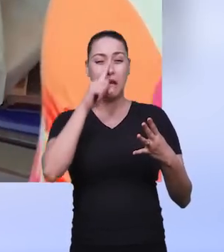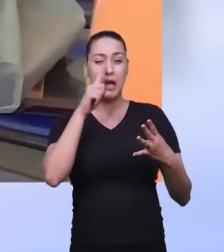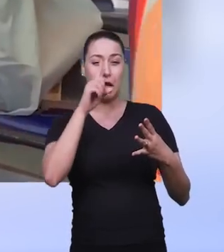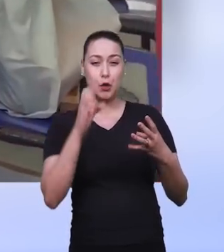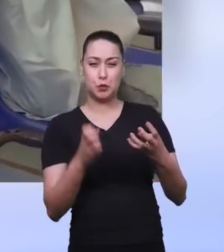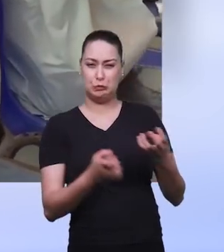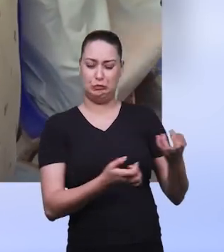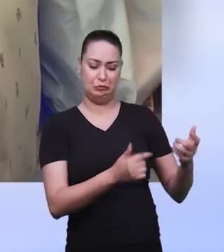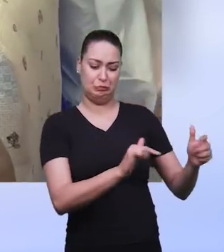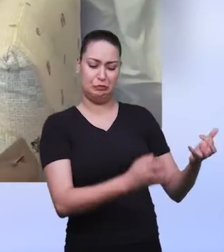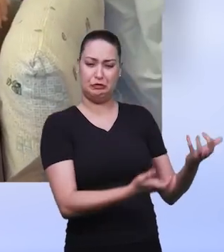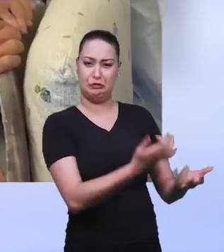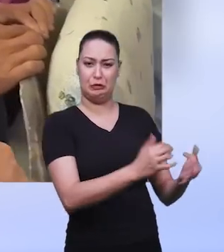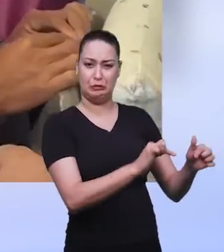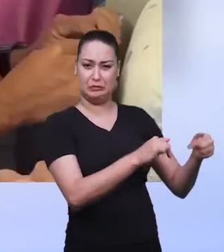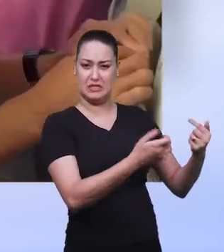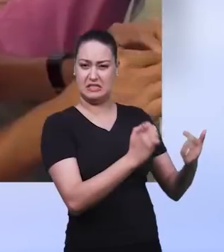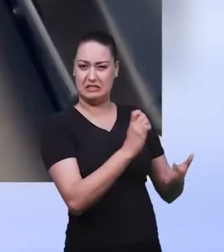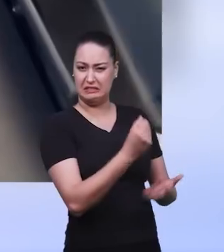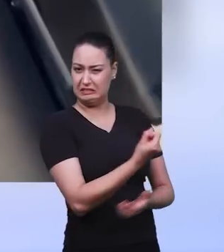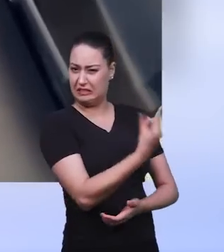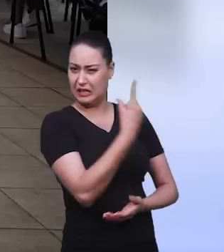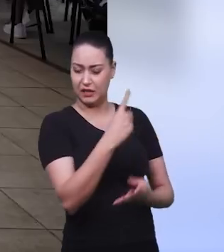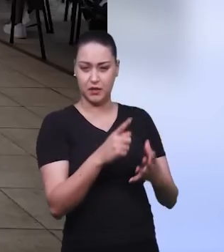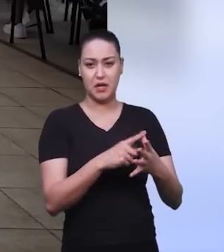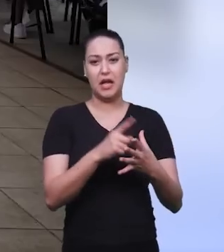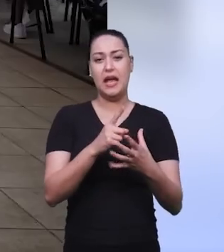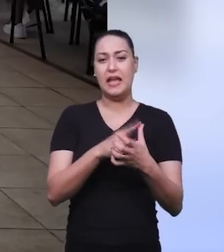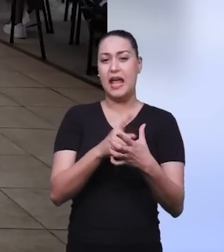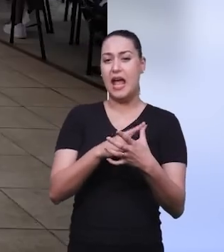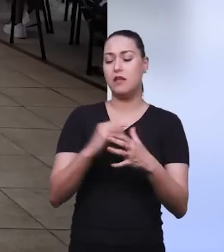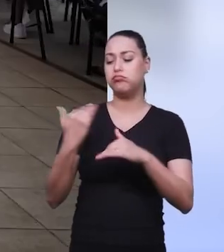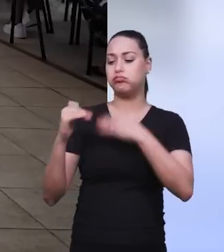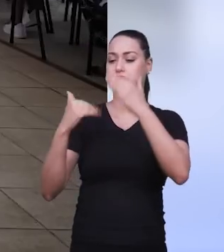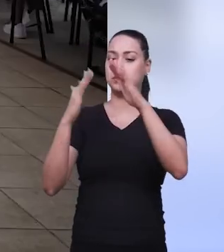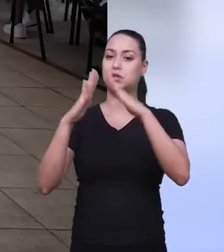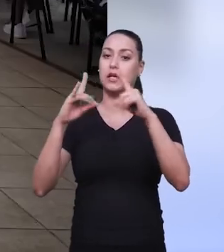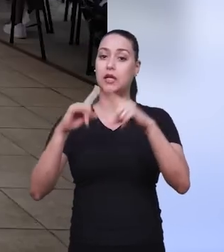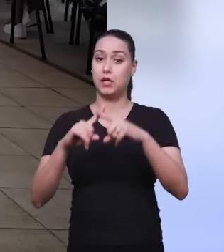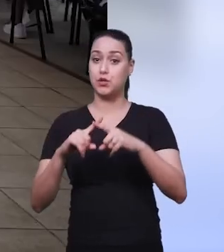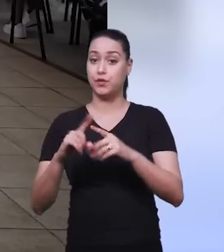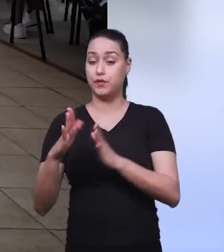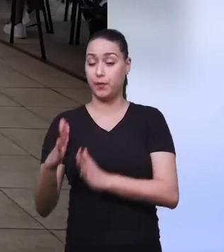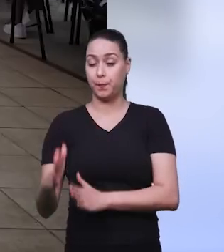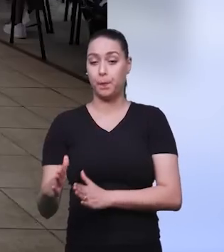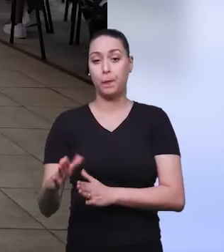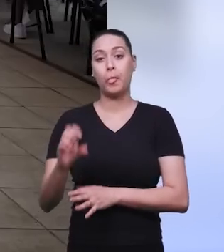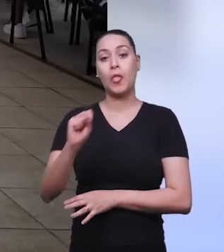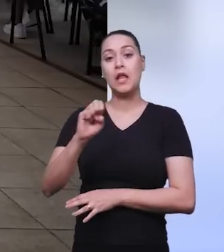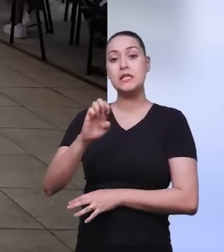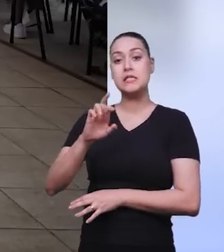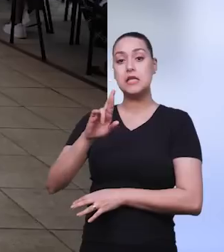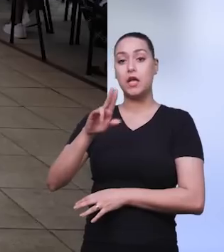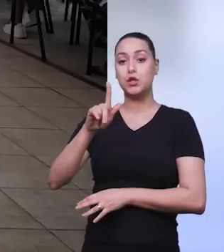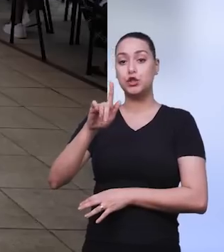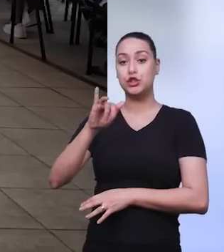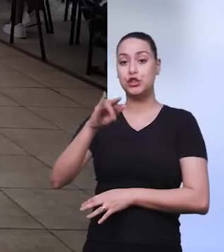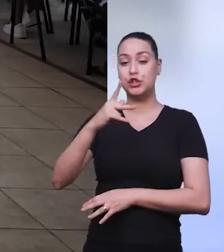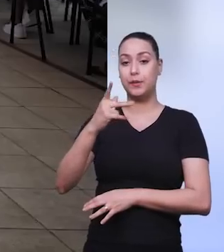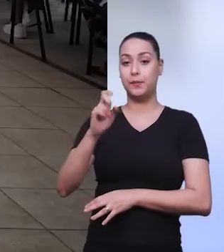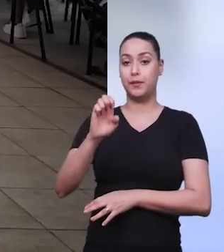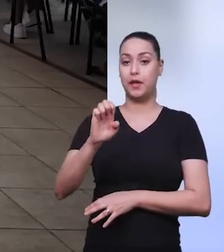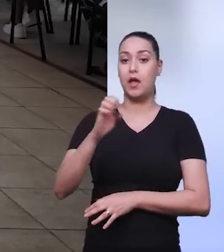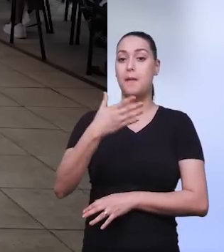a evangelização feita pela Igreja Fiel. E em Sergipe, cerca de 150 irmãos participaram